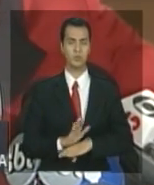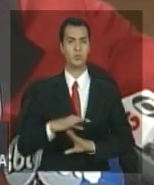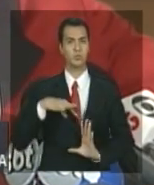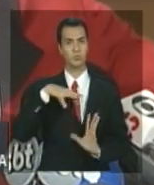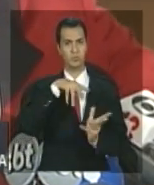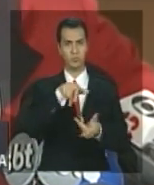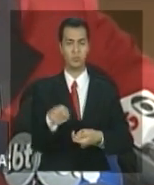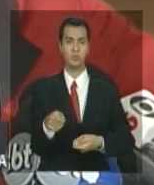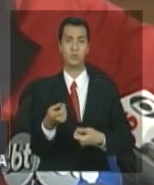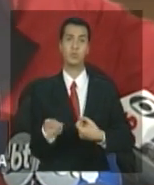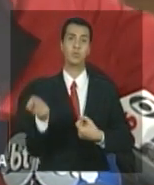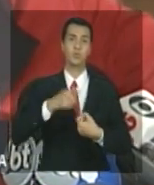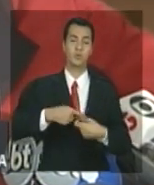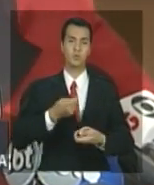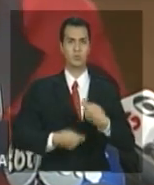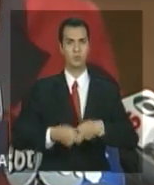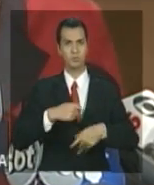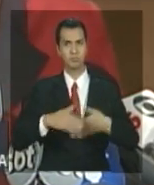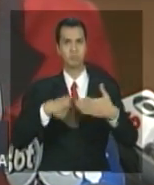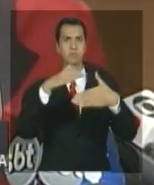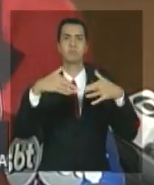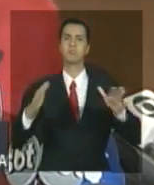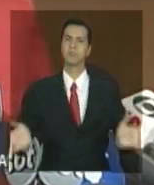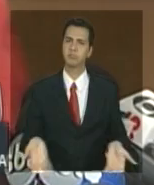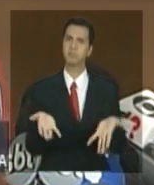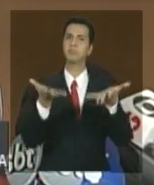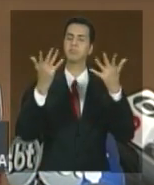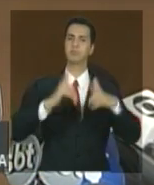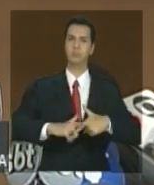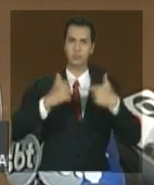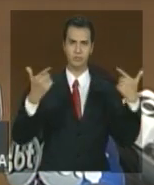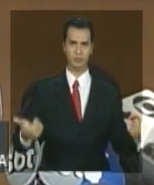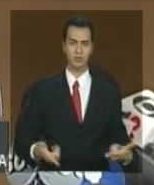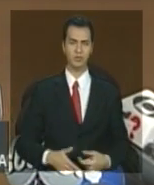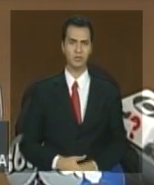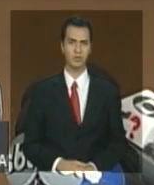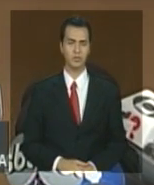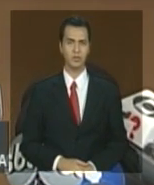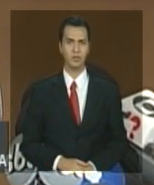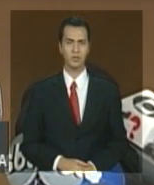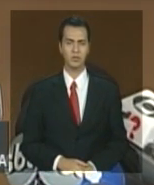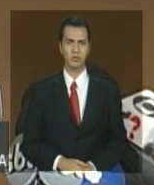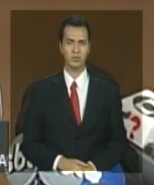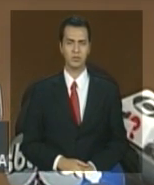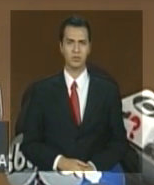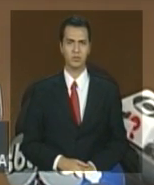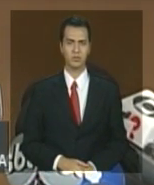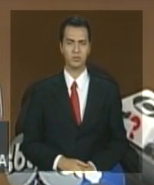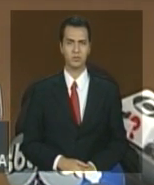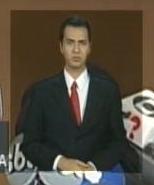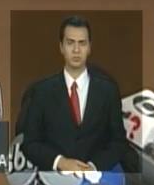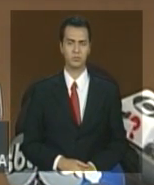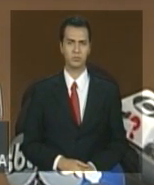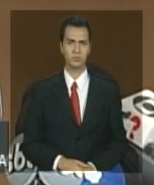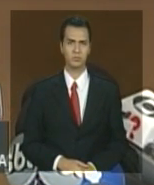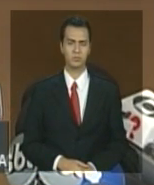retomada, talvez eu explique assim, aquela sua pergunta. E na retomada do crescimento econômico.